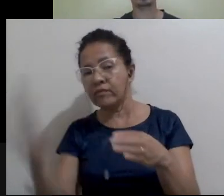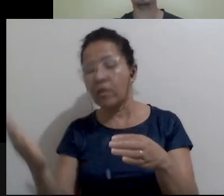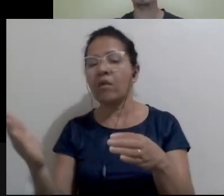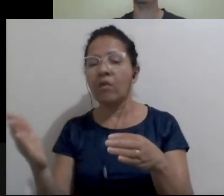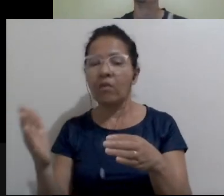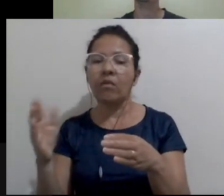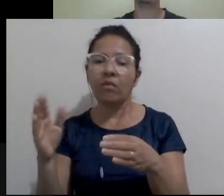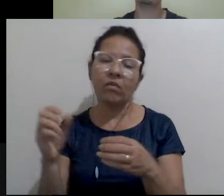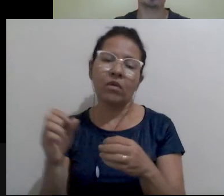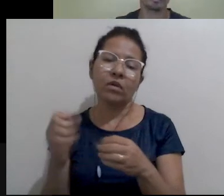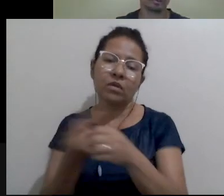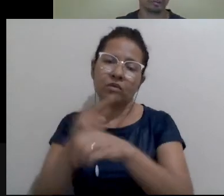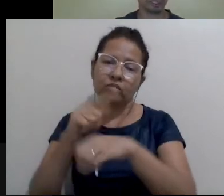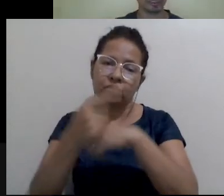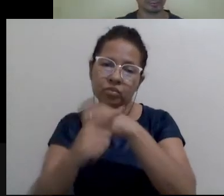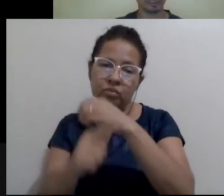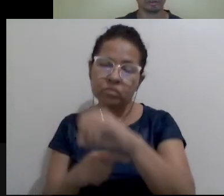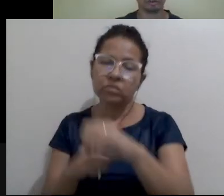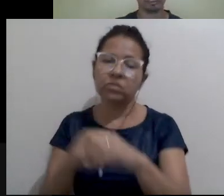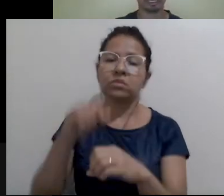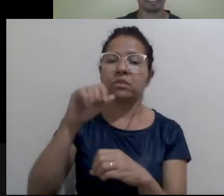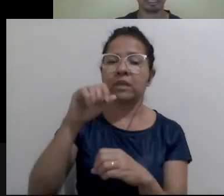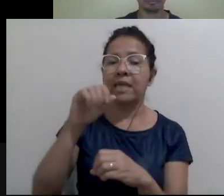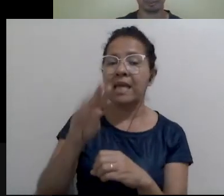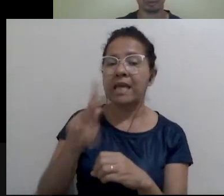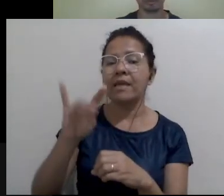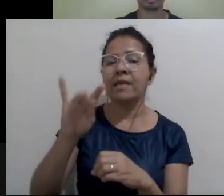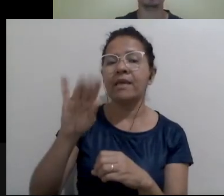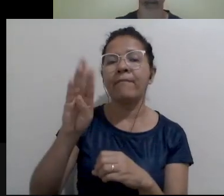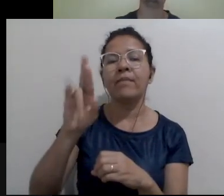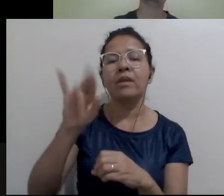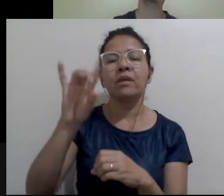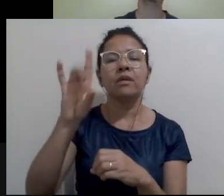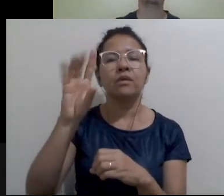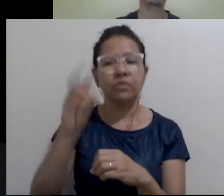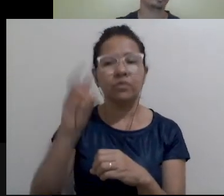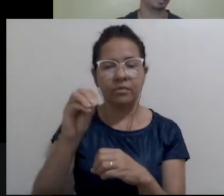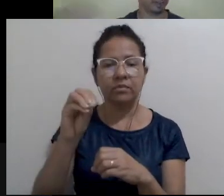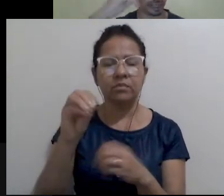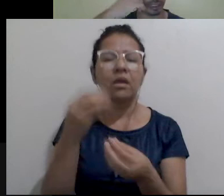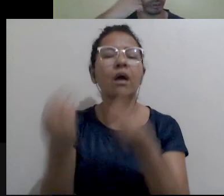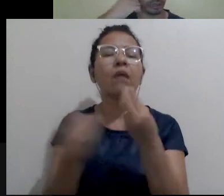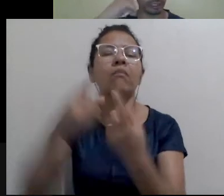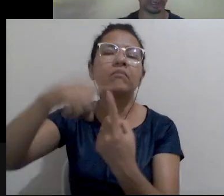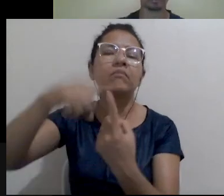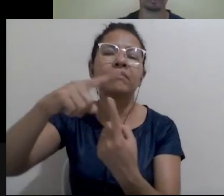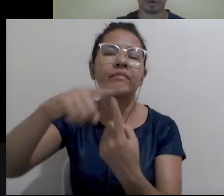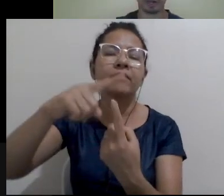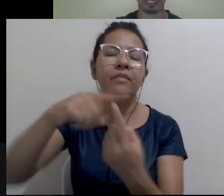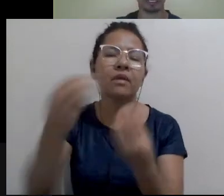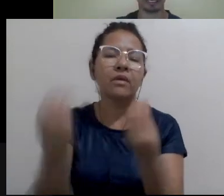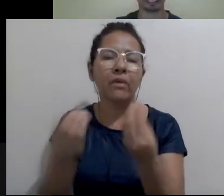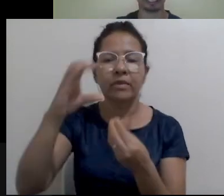mais externos, quando da formação dos orbitais híbridos. E como que está relacionada essa classificação aí, de acordo